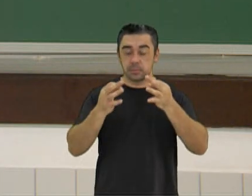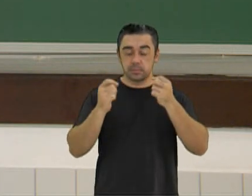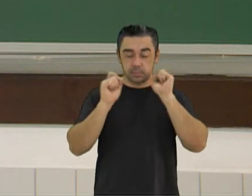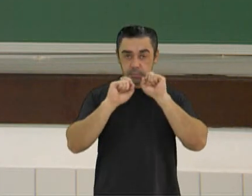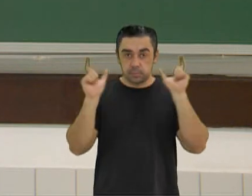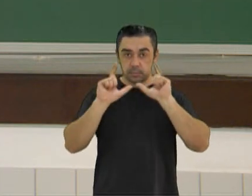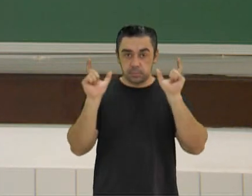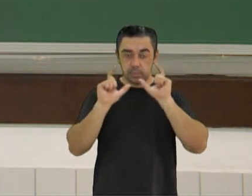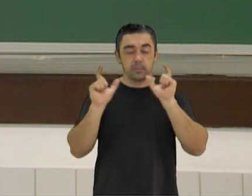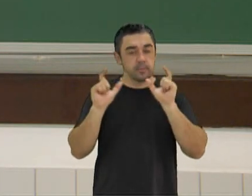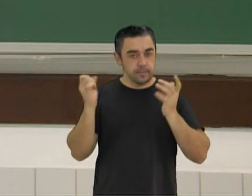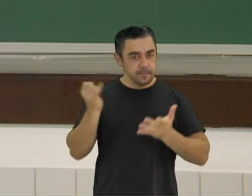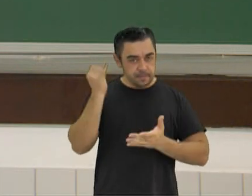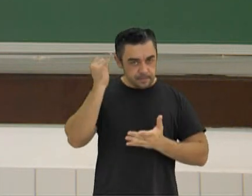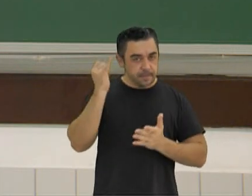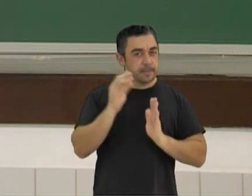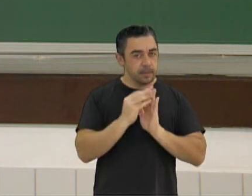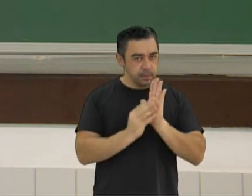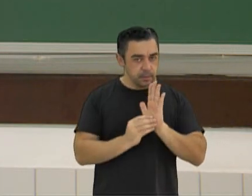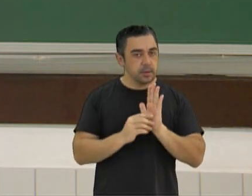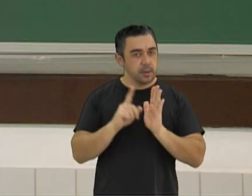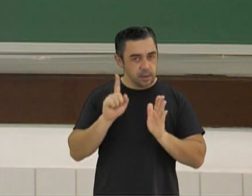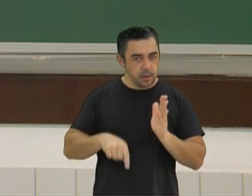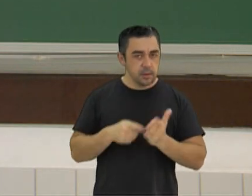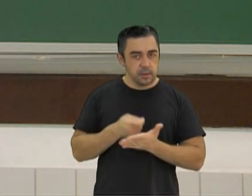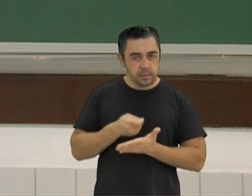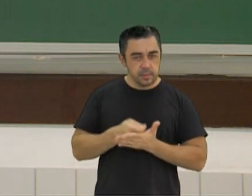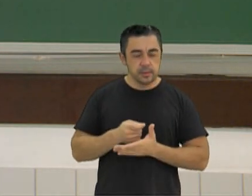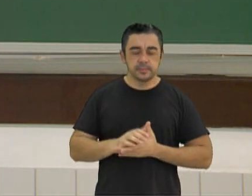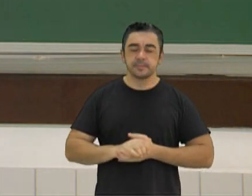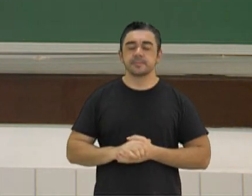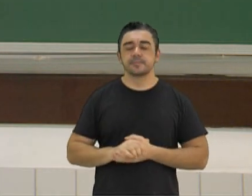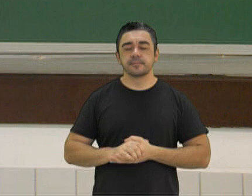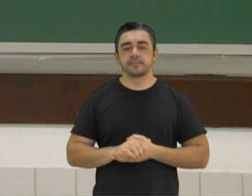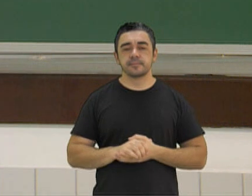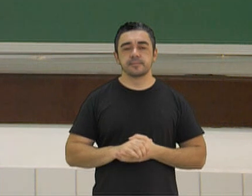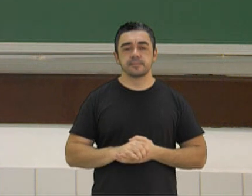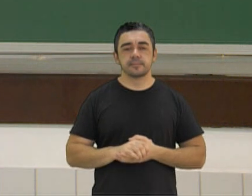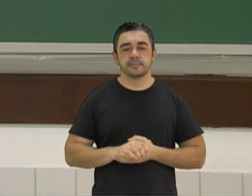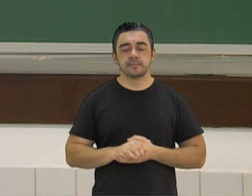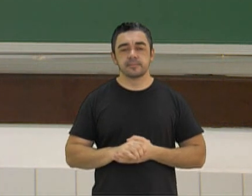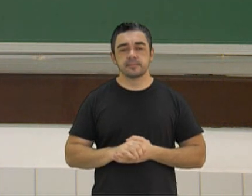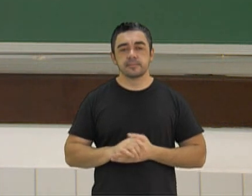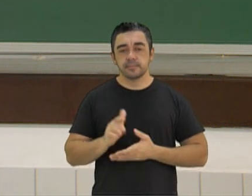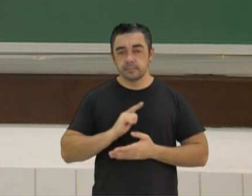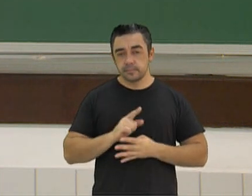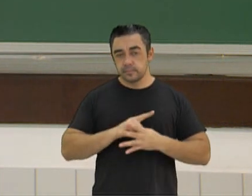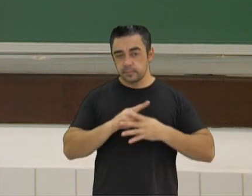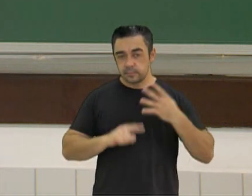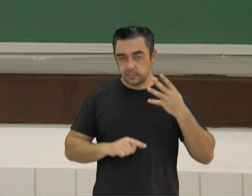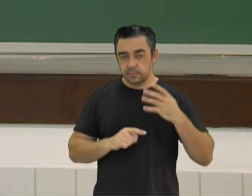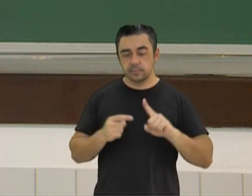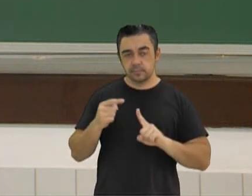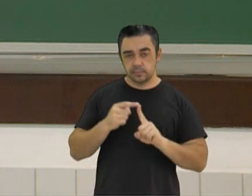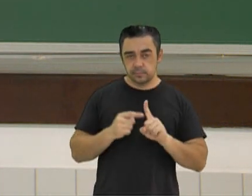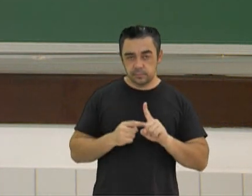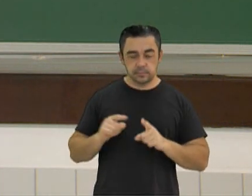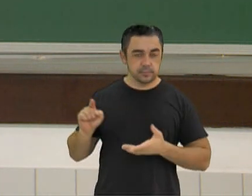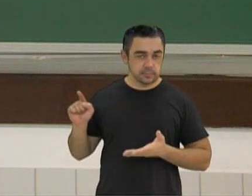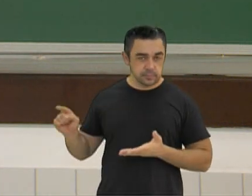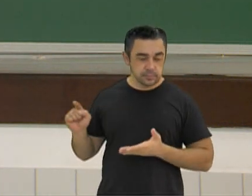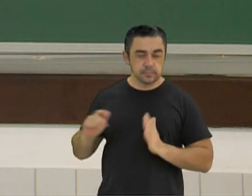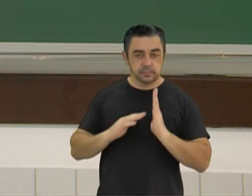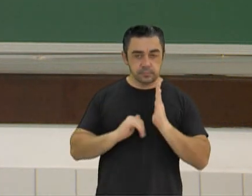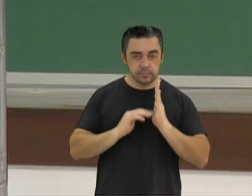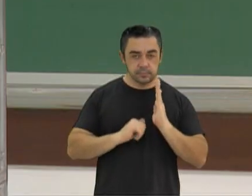muito importante esse conteúdo, tá? Ele é cobrado aí com uma certa frequência, certo? Existem quatro tipos dessa reação de